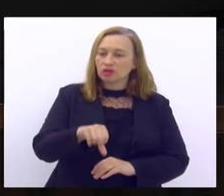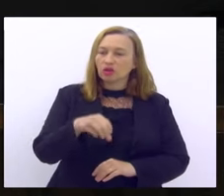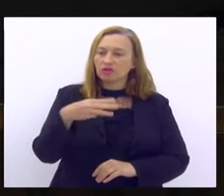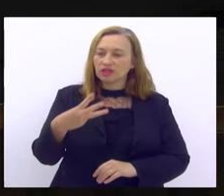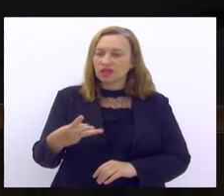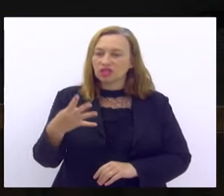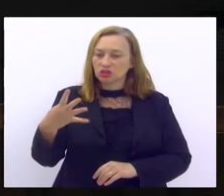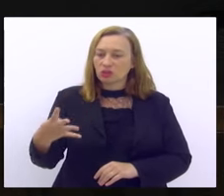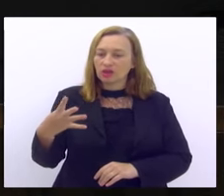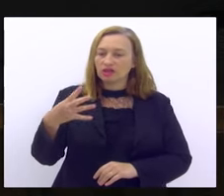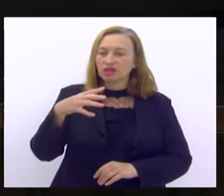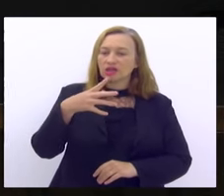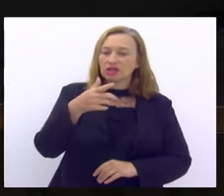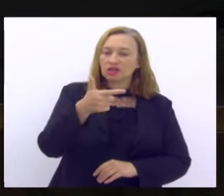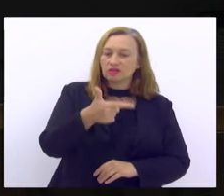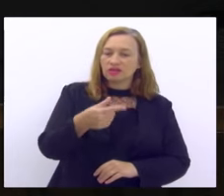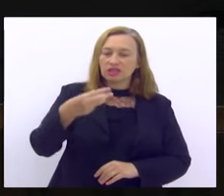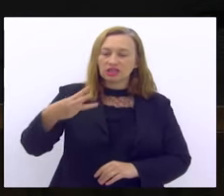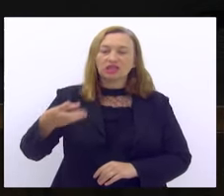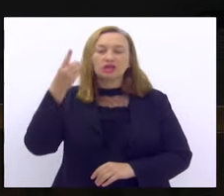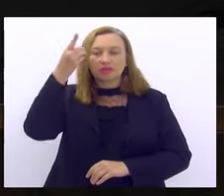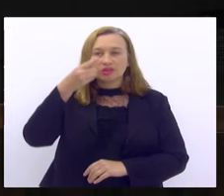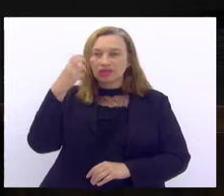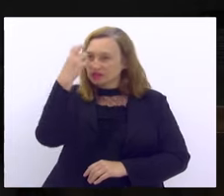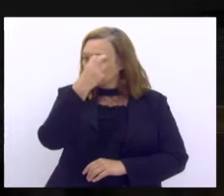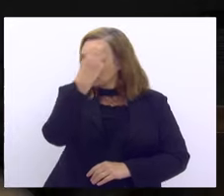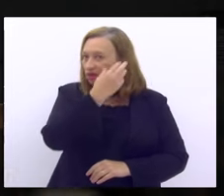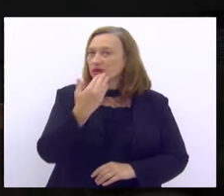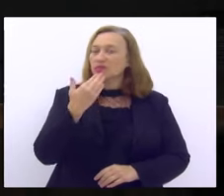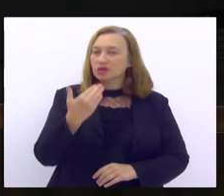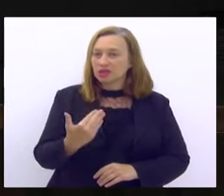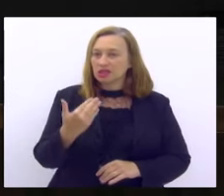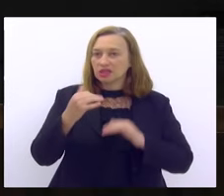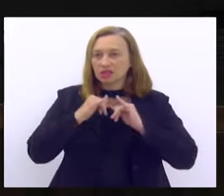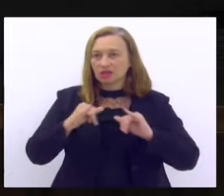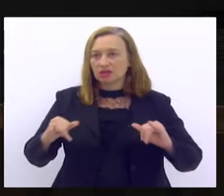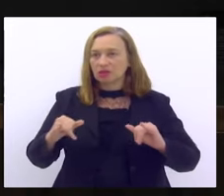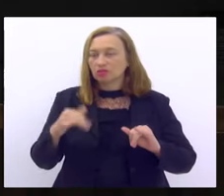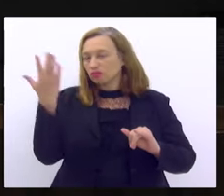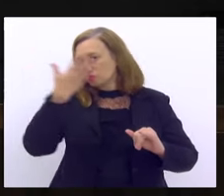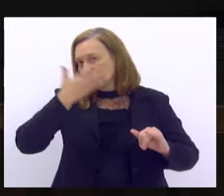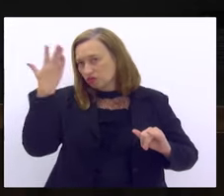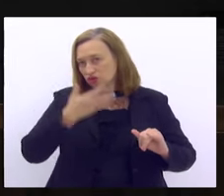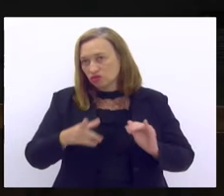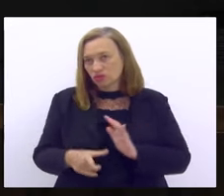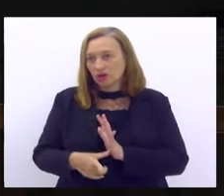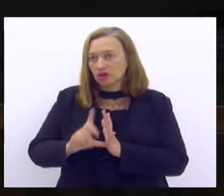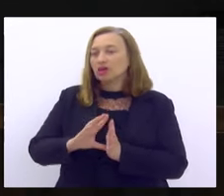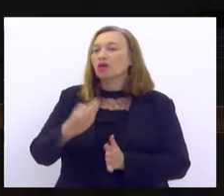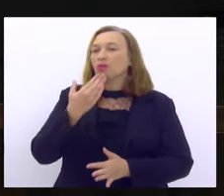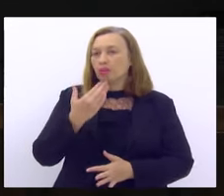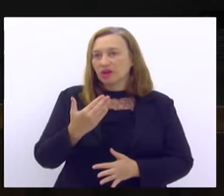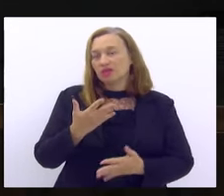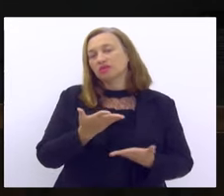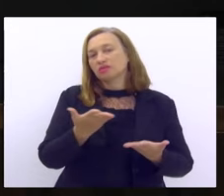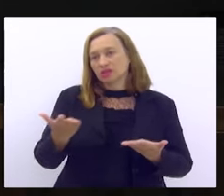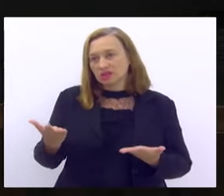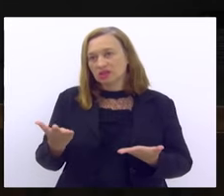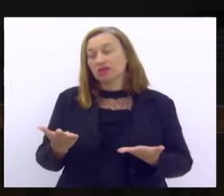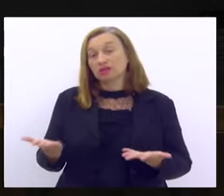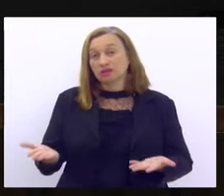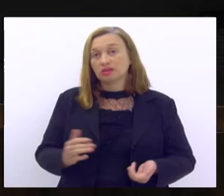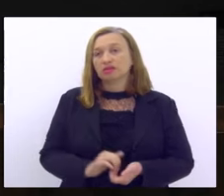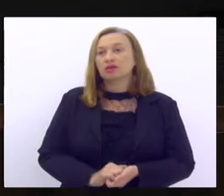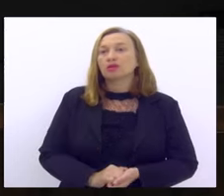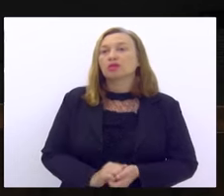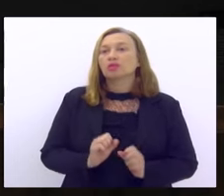934 de 23 da autoria da deputada Verônica Lima, que ela me pediu a declaração e eu não tinha visto. Então, peço aqui a permissão do parlamento